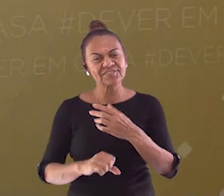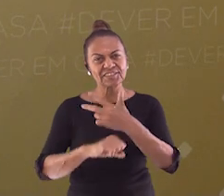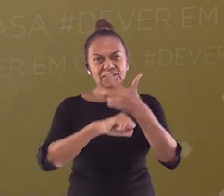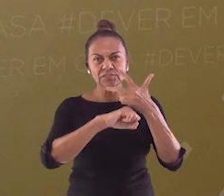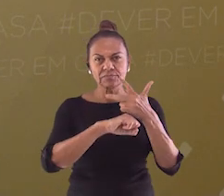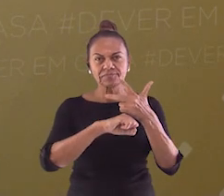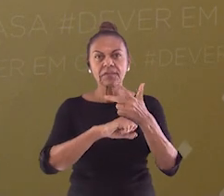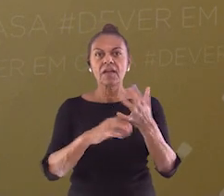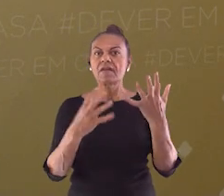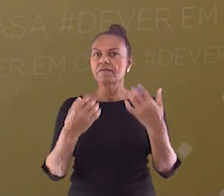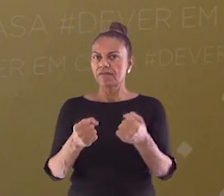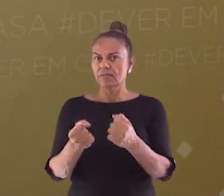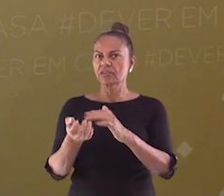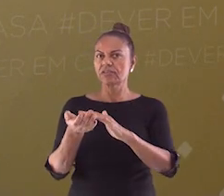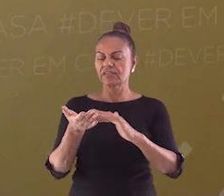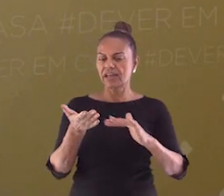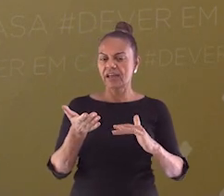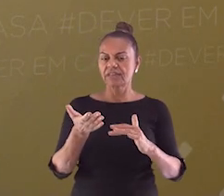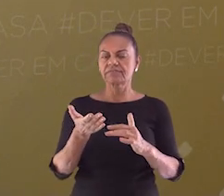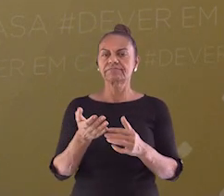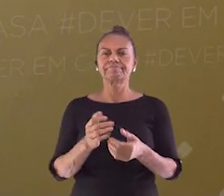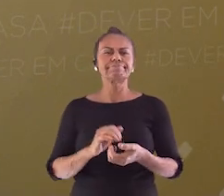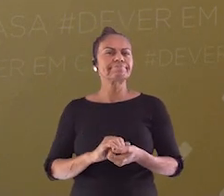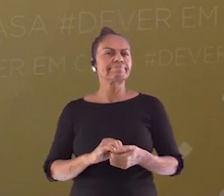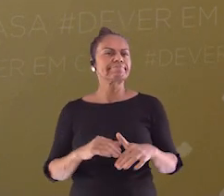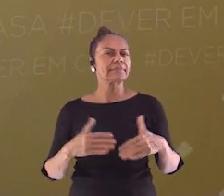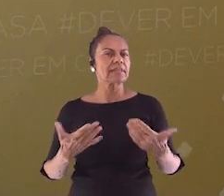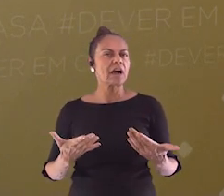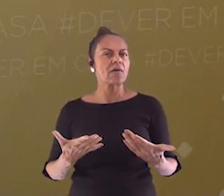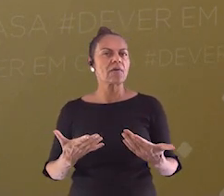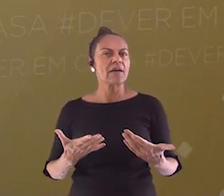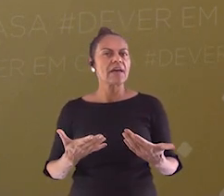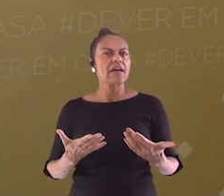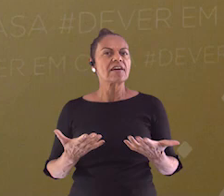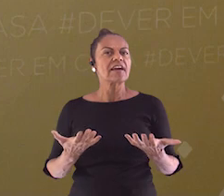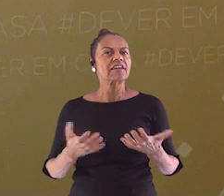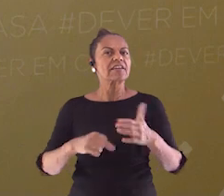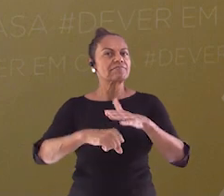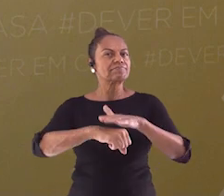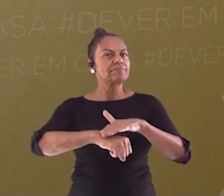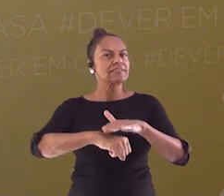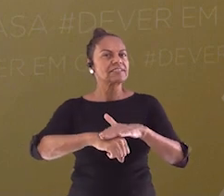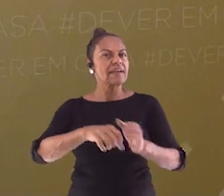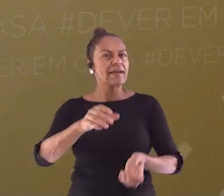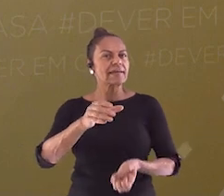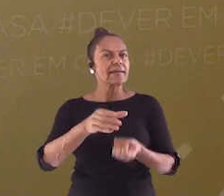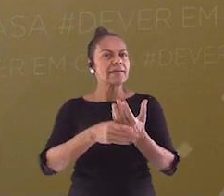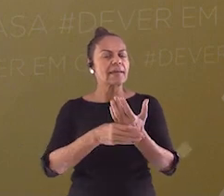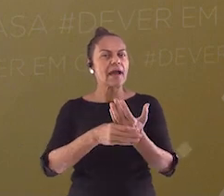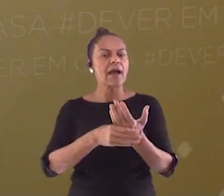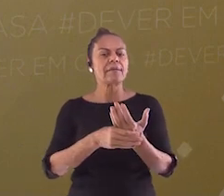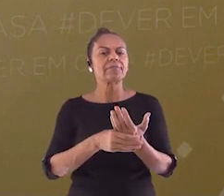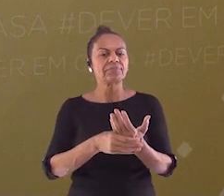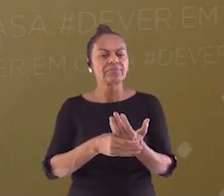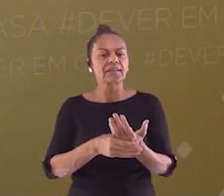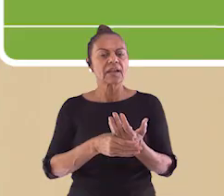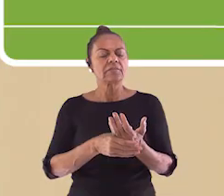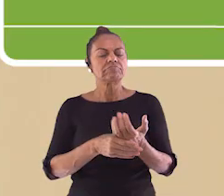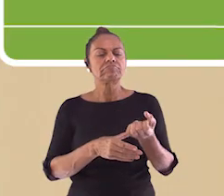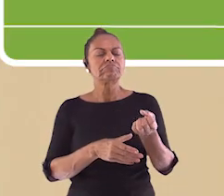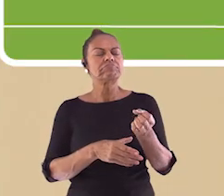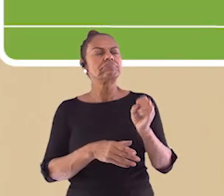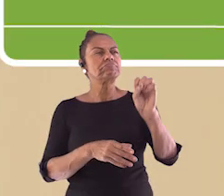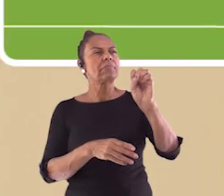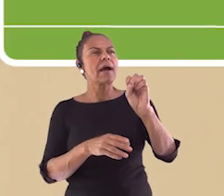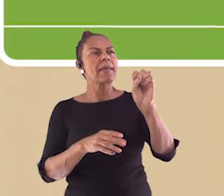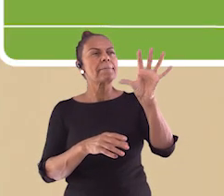E aí, gostaram do vídeo? Vamos fazer uma atividade? A ideia de hoje é que você monte um mapa mental,